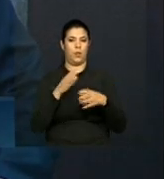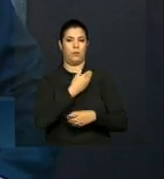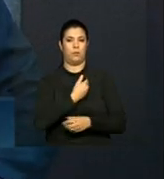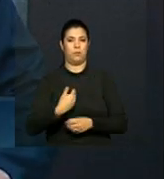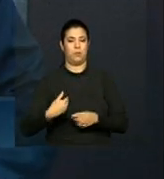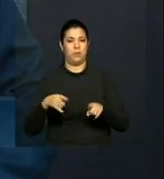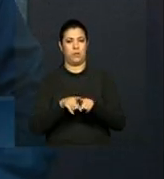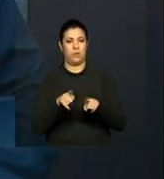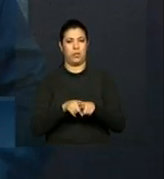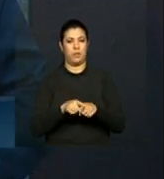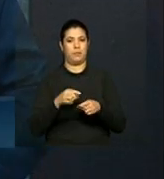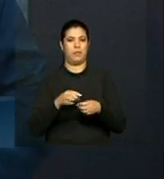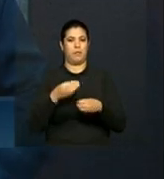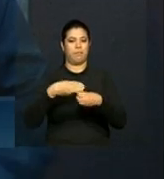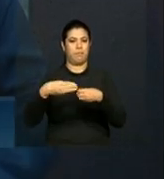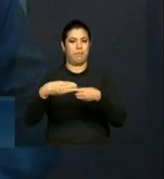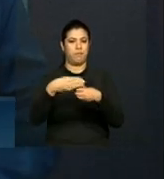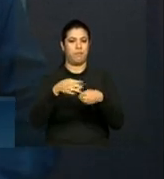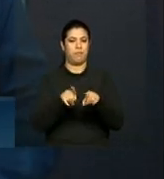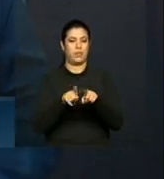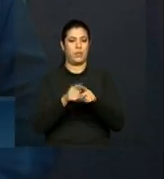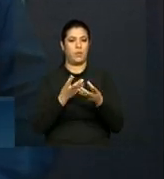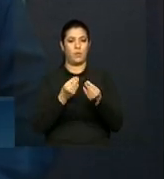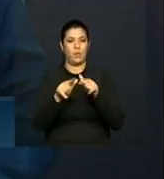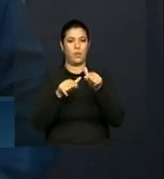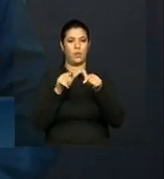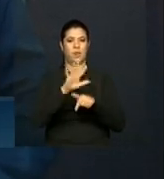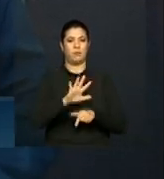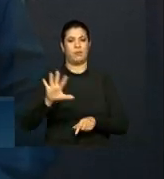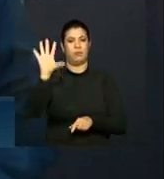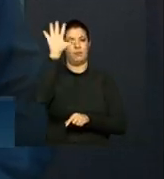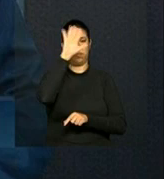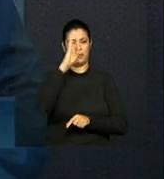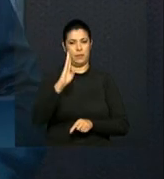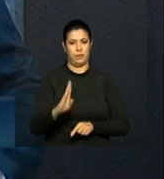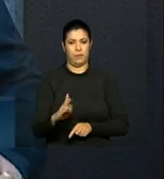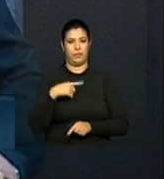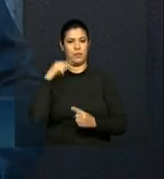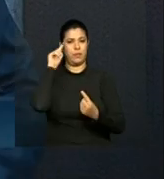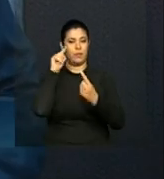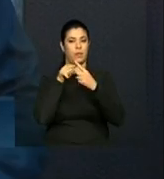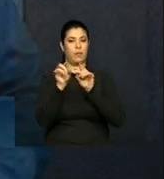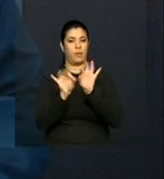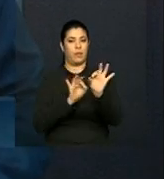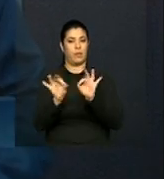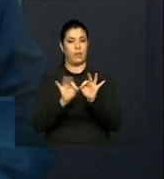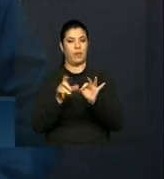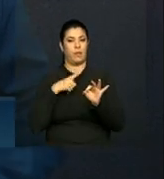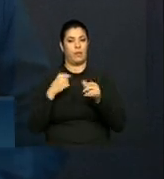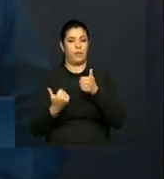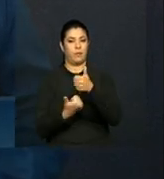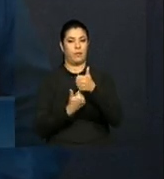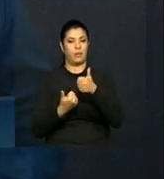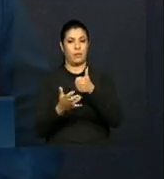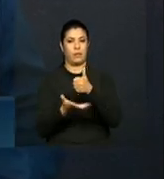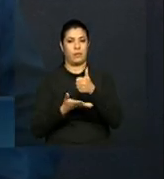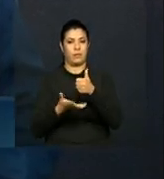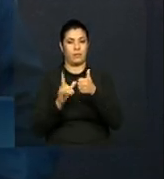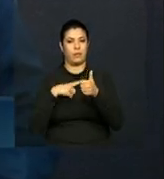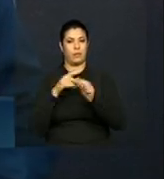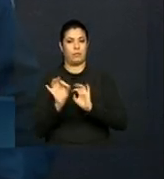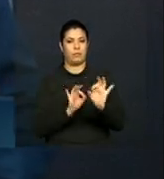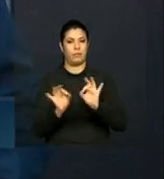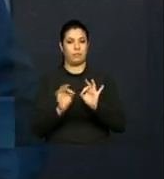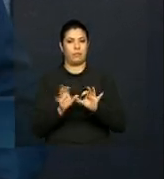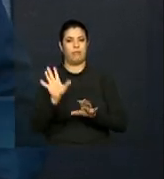intermunicipais, multifinalitários de todo o país. O objetivo do projeto é estruturar as bases de um sistema nacional de